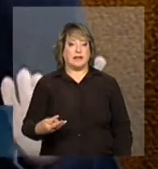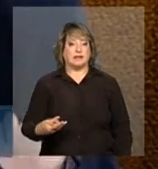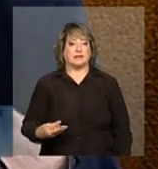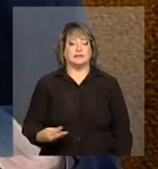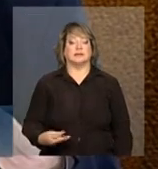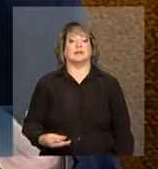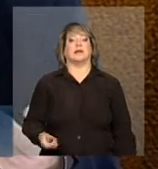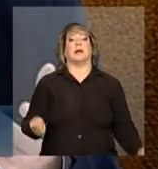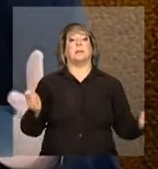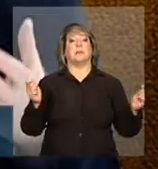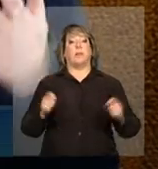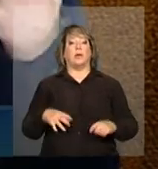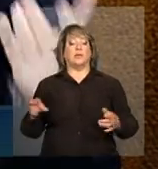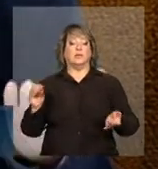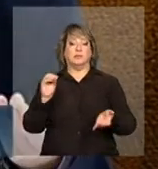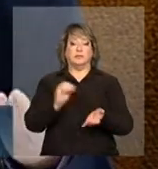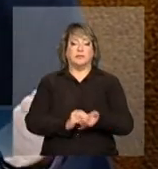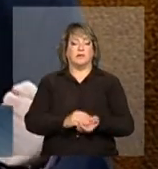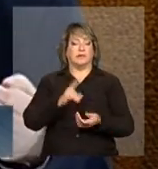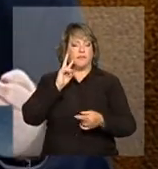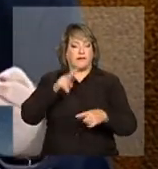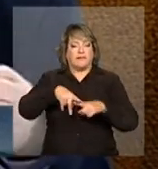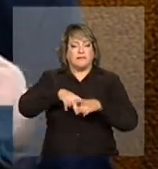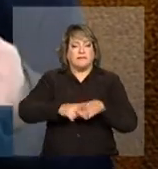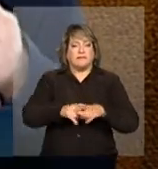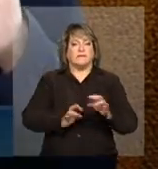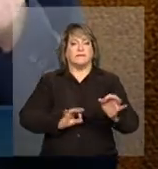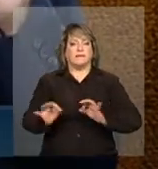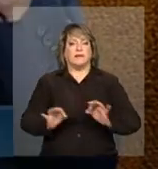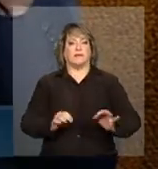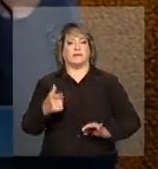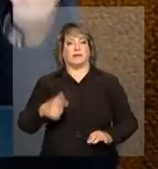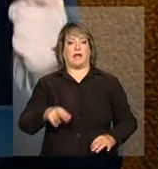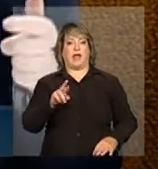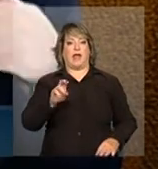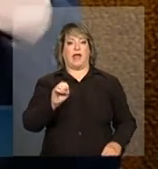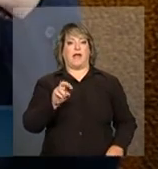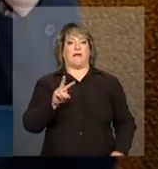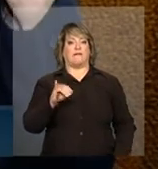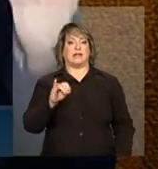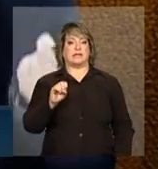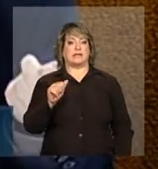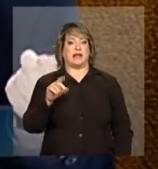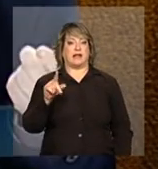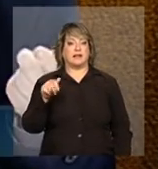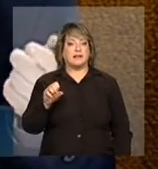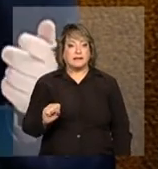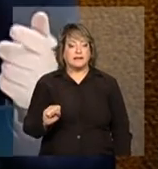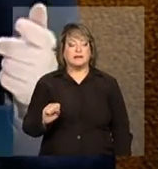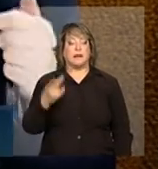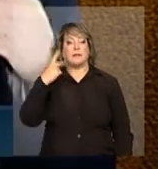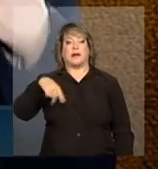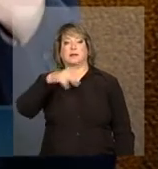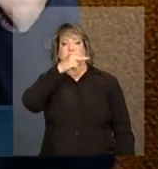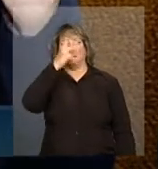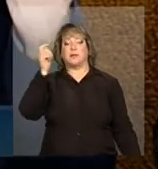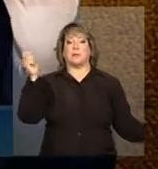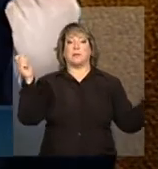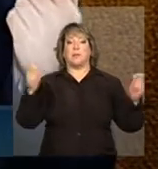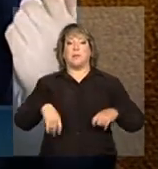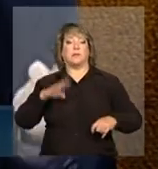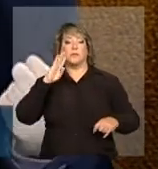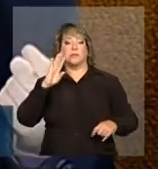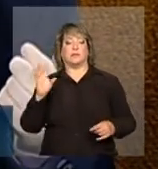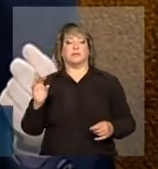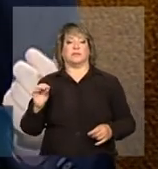pudessem ser revisadas, né, para que as pessoas pudessem se priorizar, se